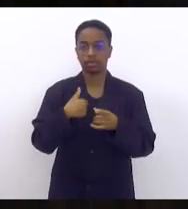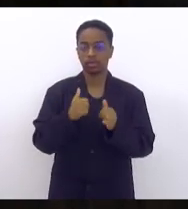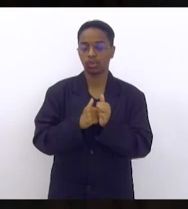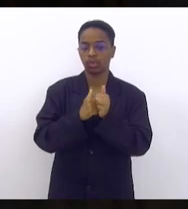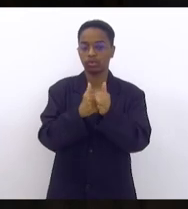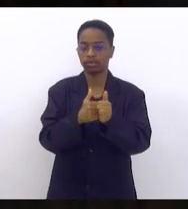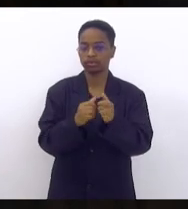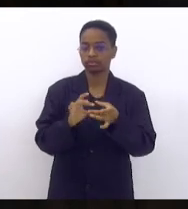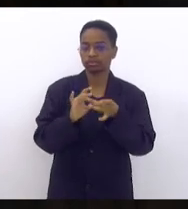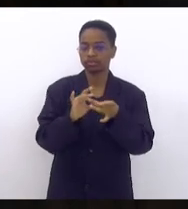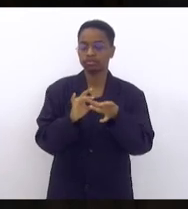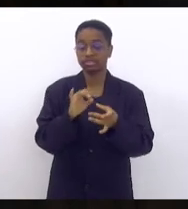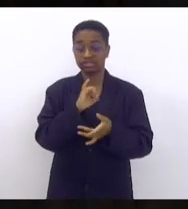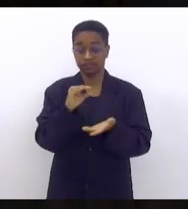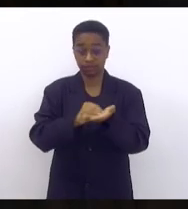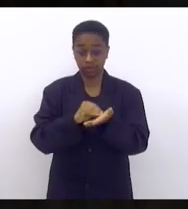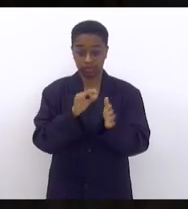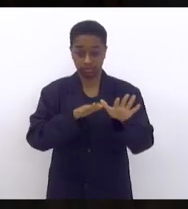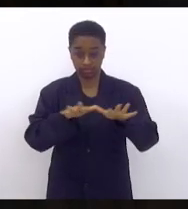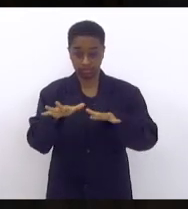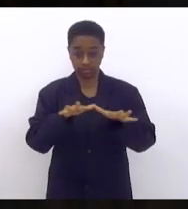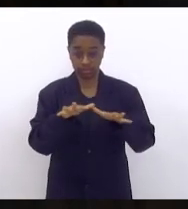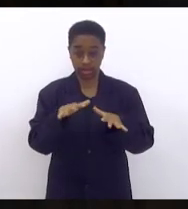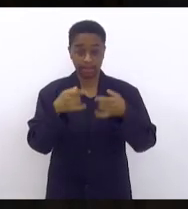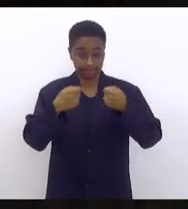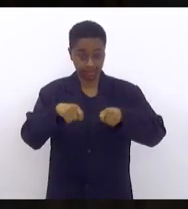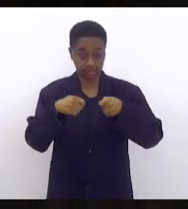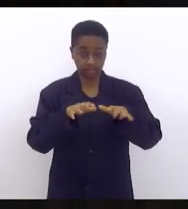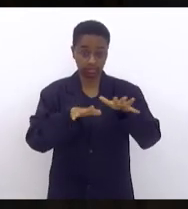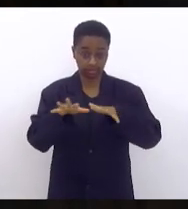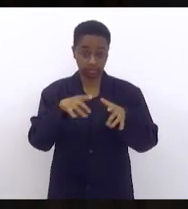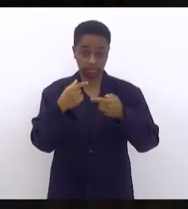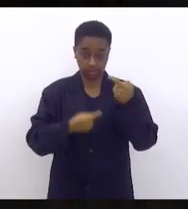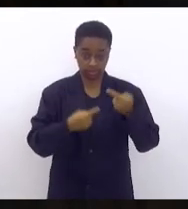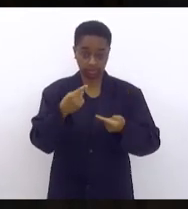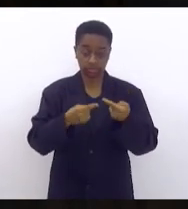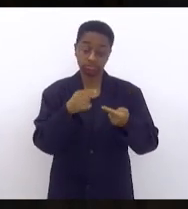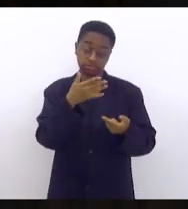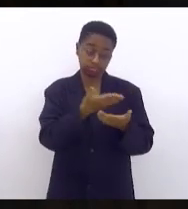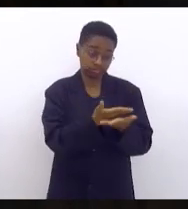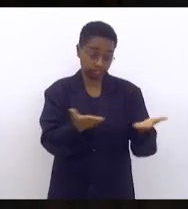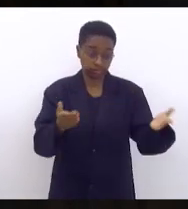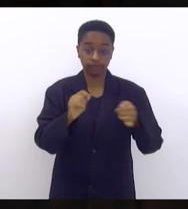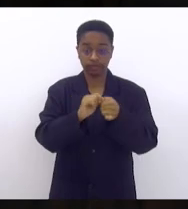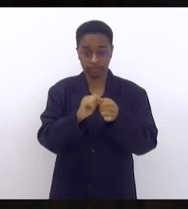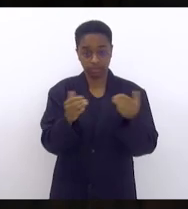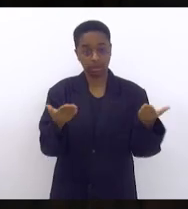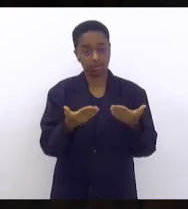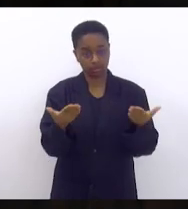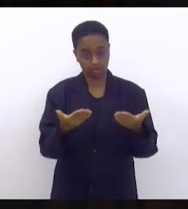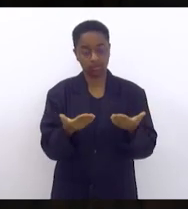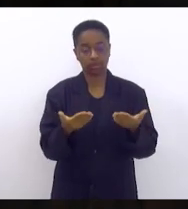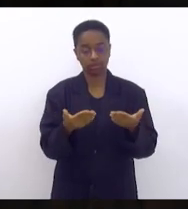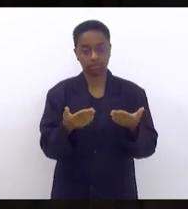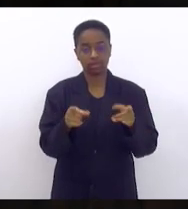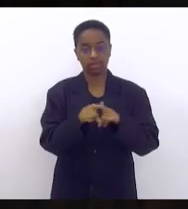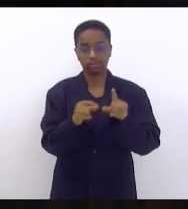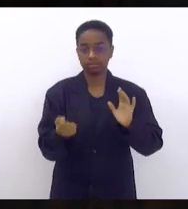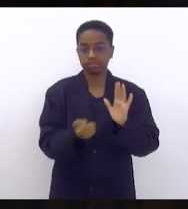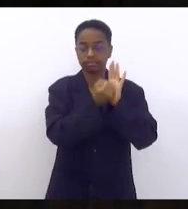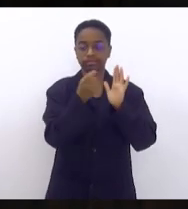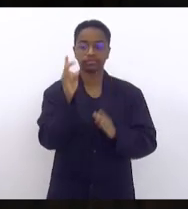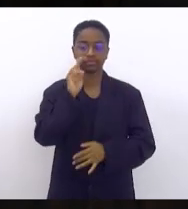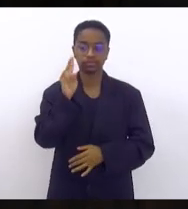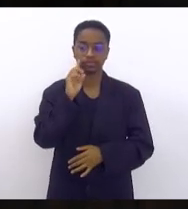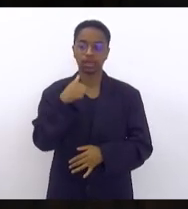se é falta de movimento político, se falta não, ele falou a necessidade de movimento político, isso aqui é um movimento político que a gente está fazendo, histórico, e eu